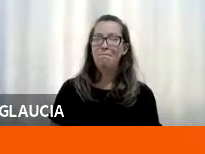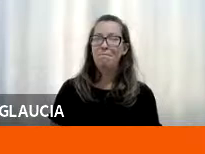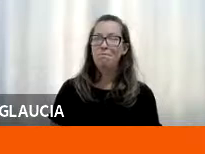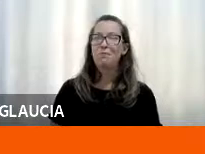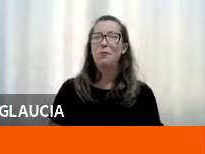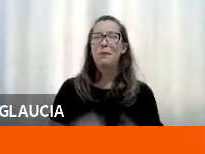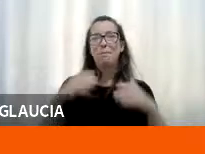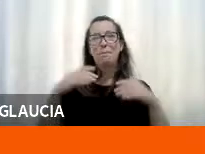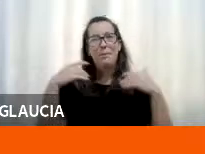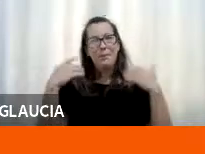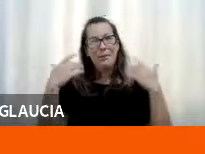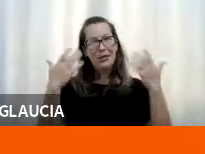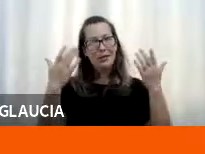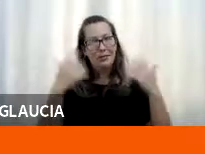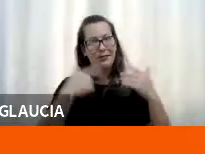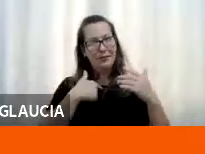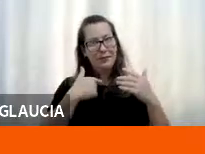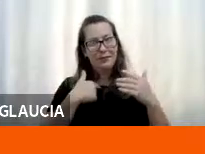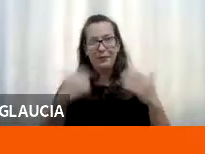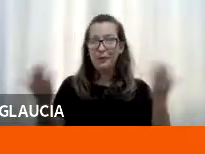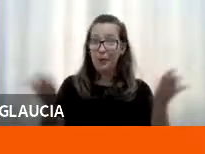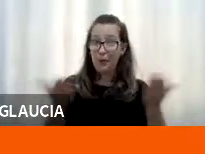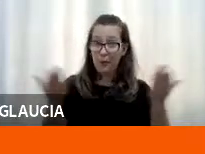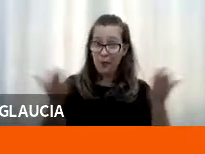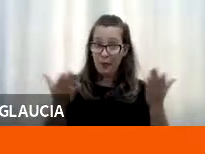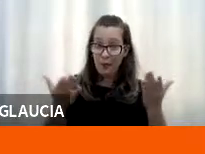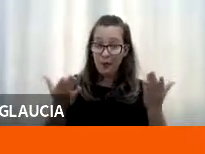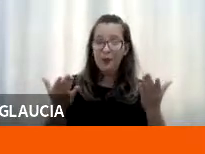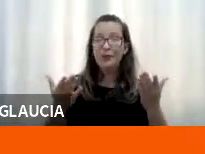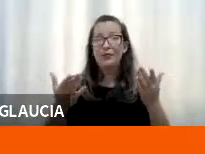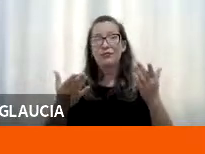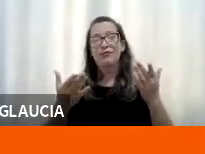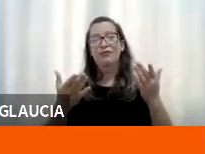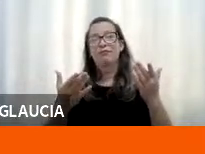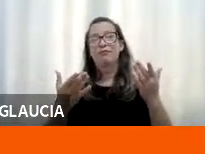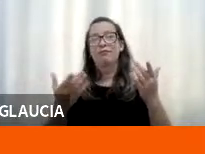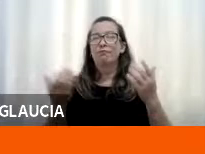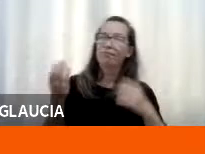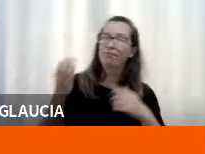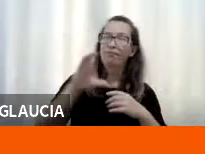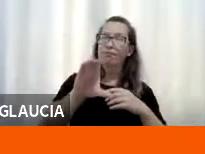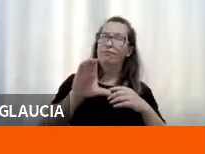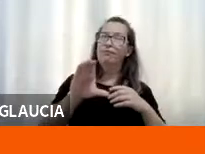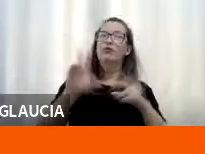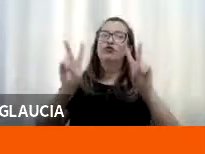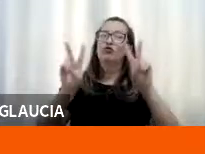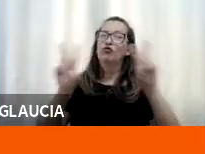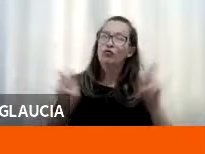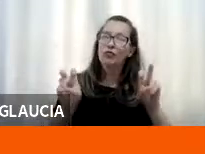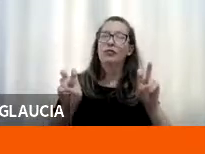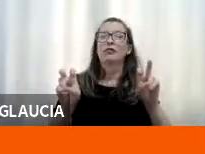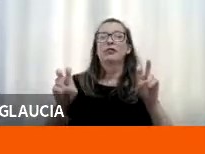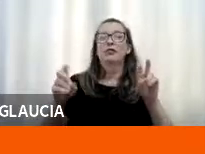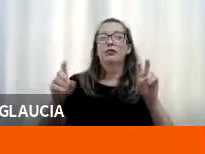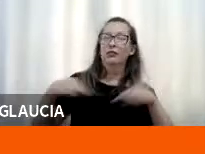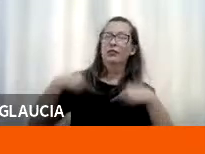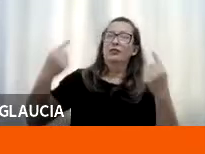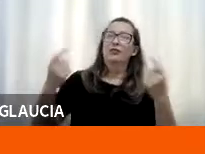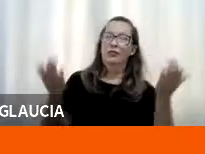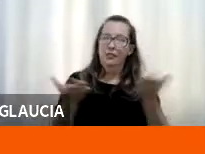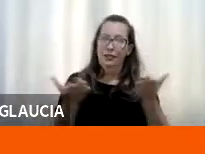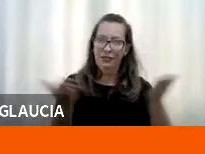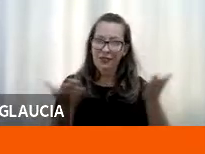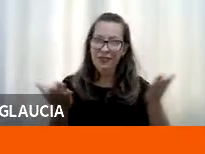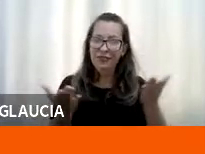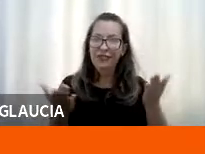Bom, minha contribuição para o debate hoje é sobre desafios atuais que eu acredito